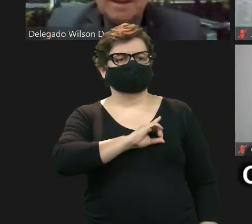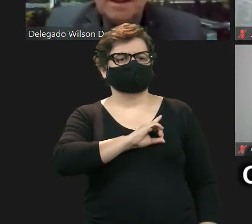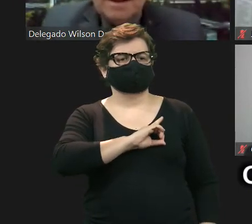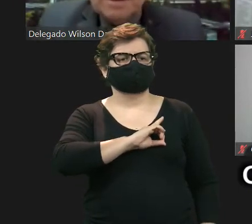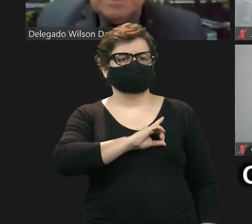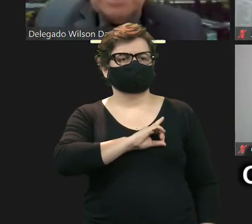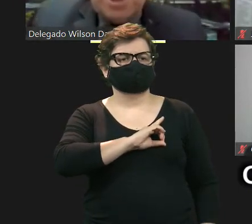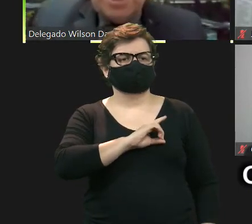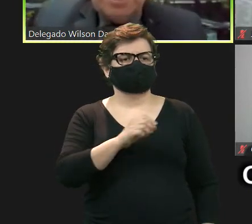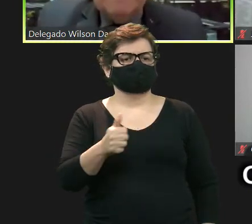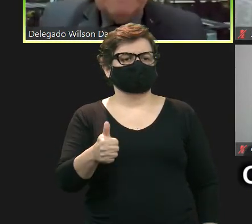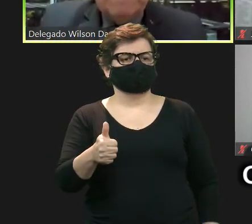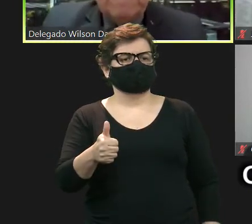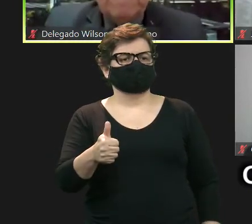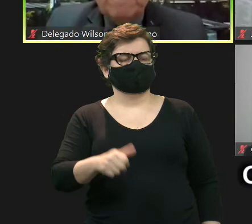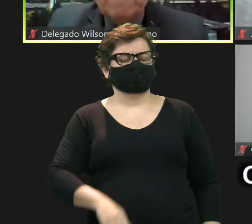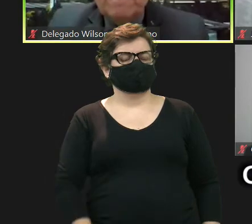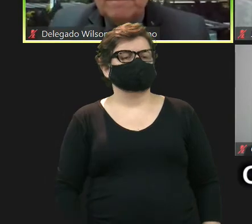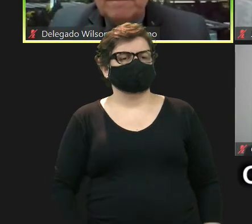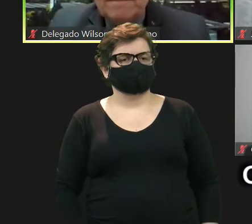Damasceno. Sim.